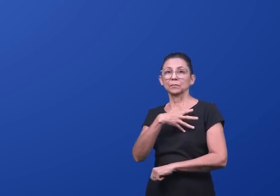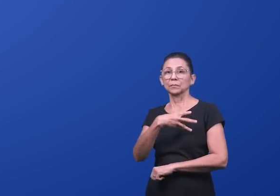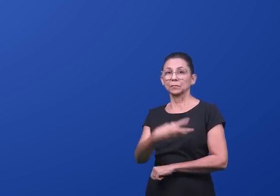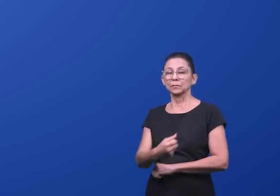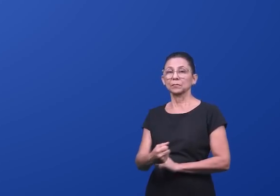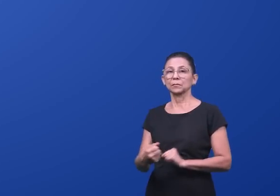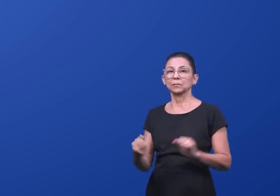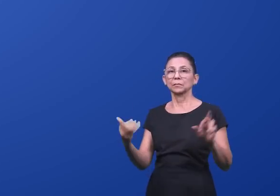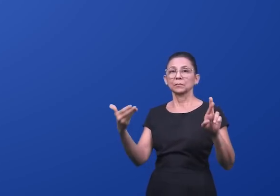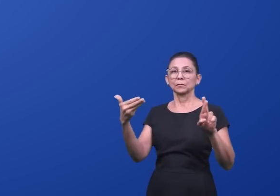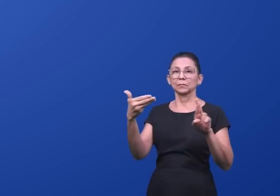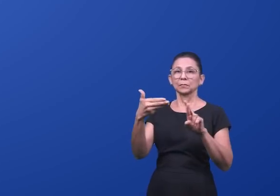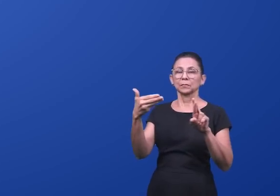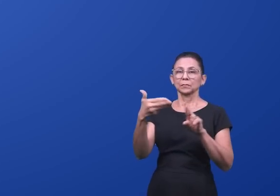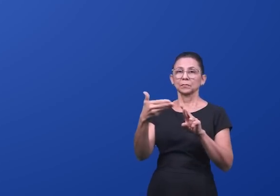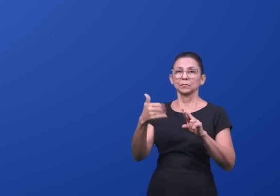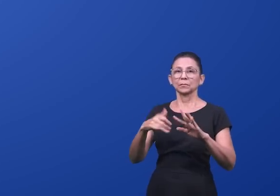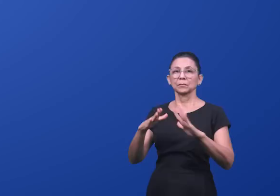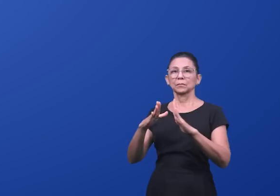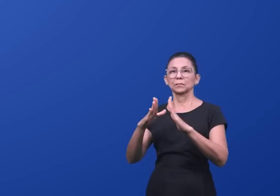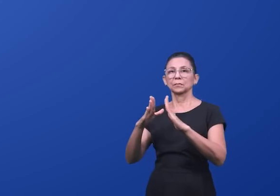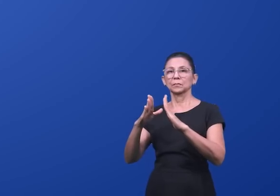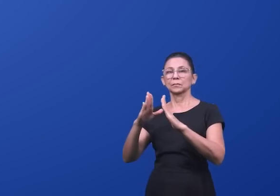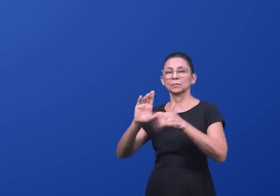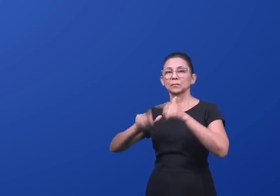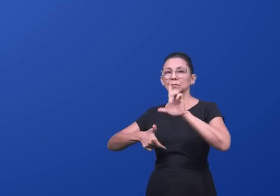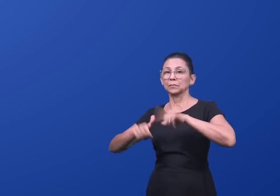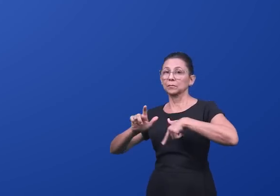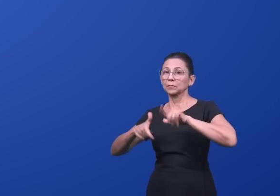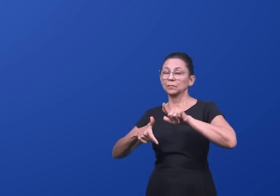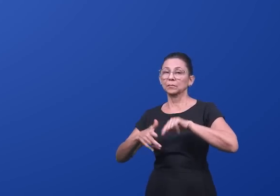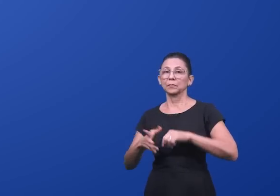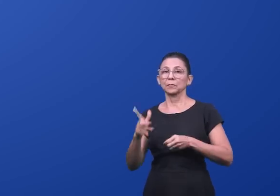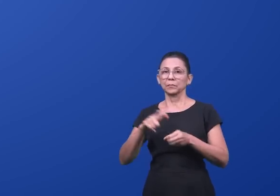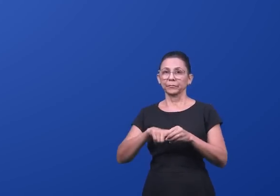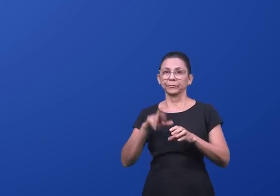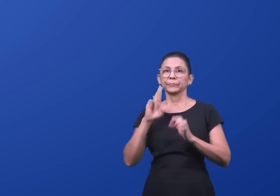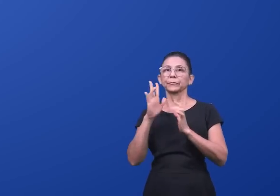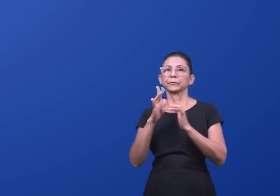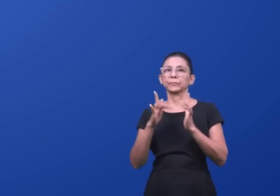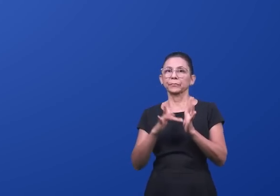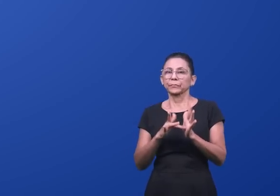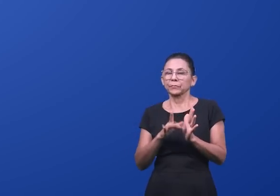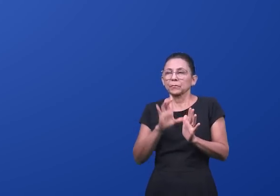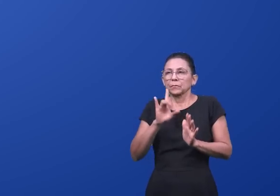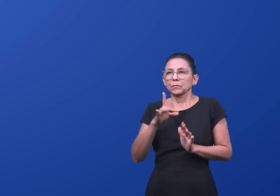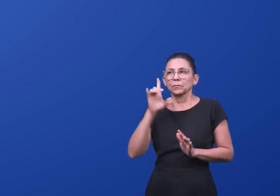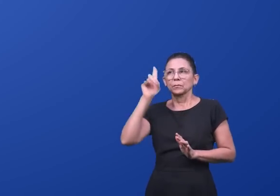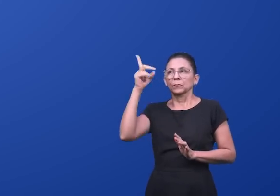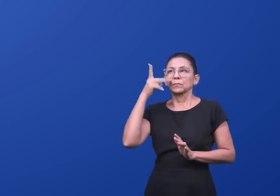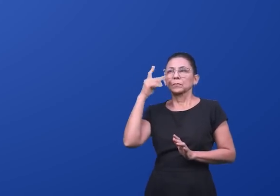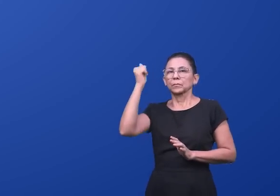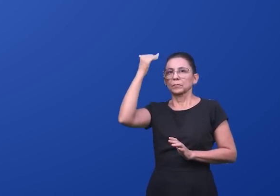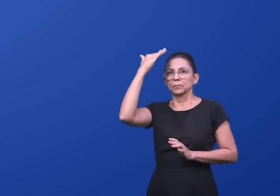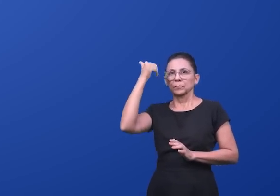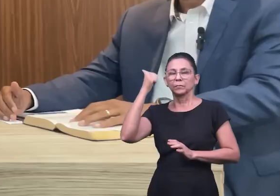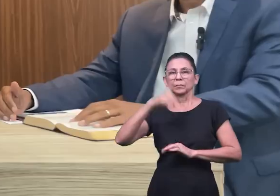Senhor Jesus somente cabe ao Pai este despertamento. A paz do Senhor